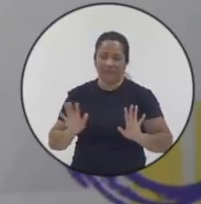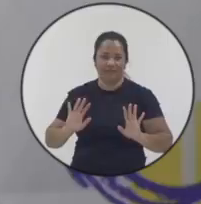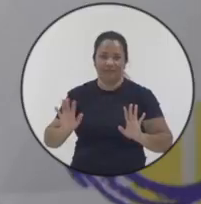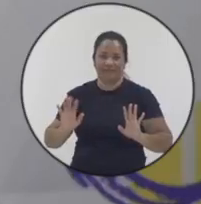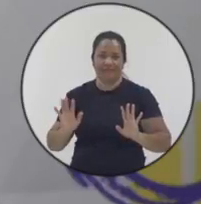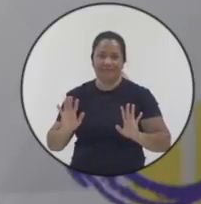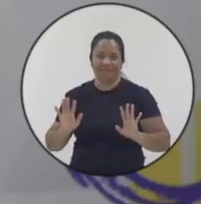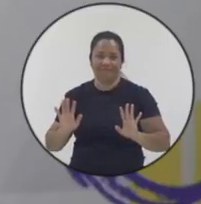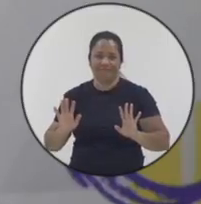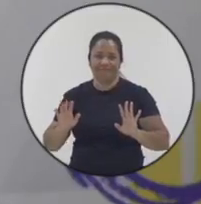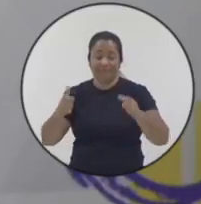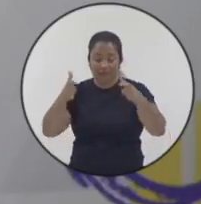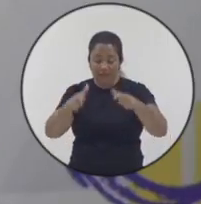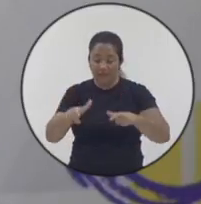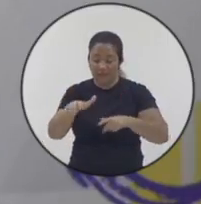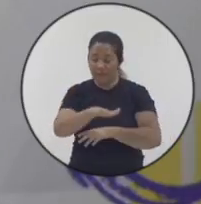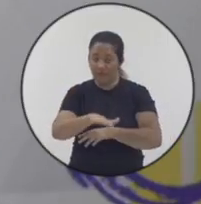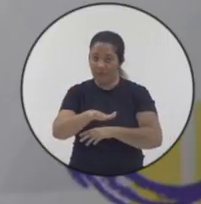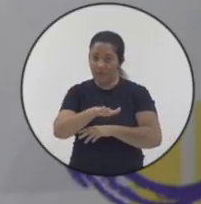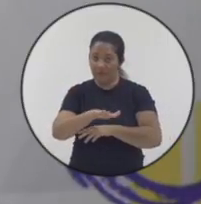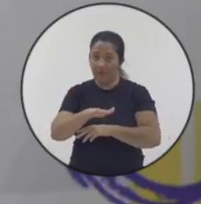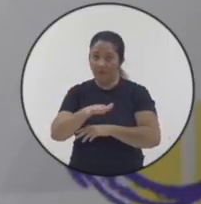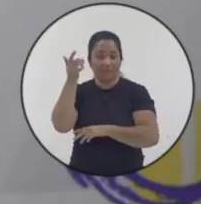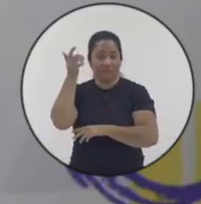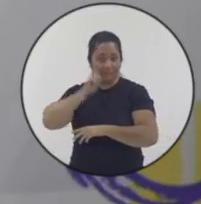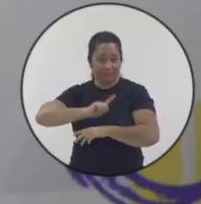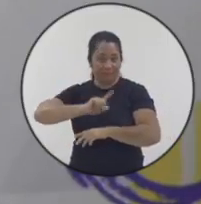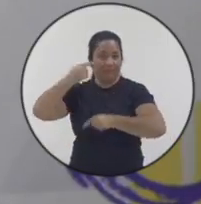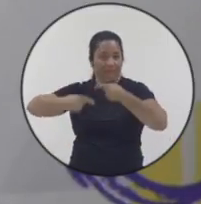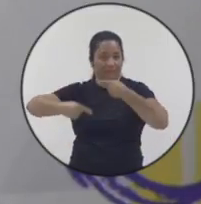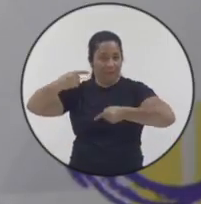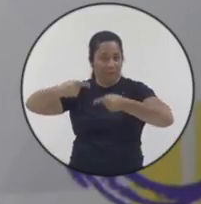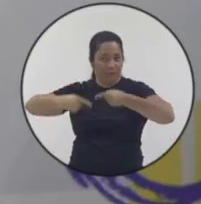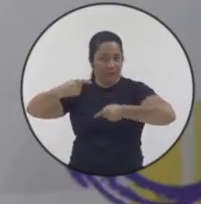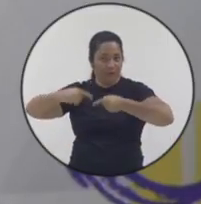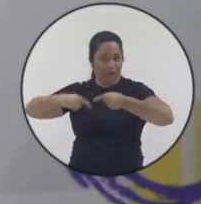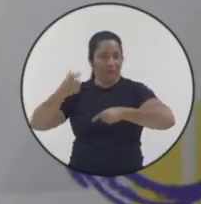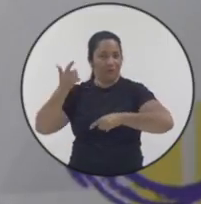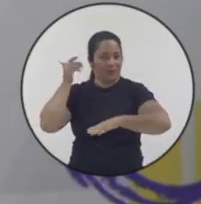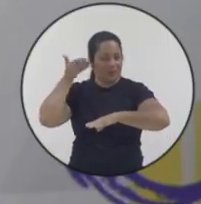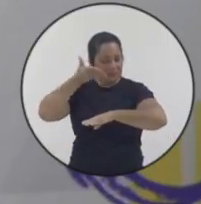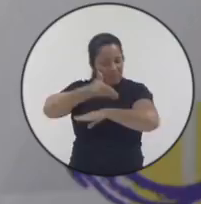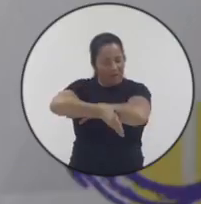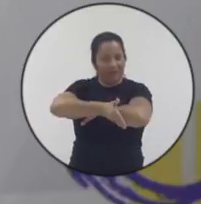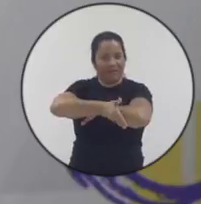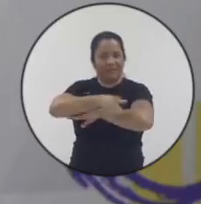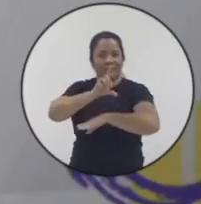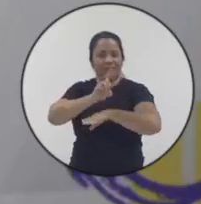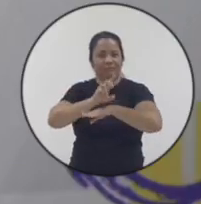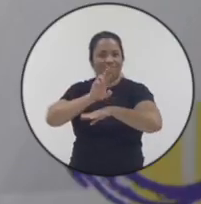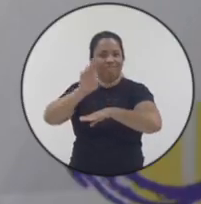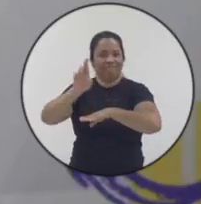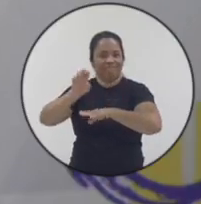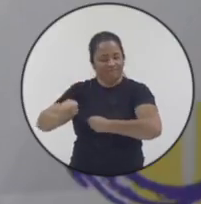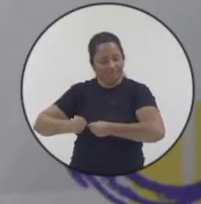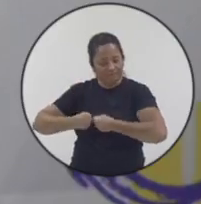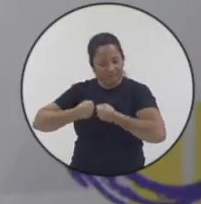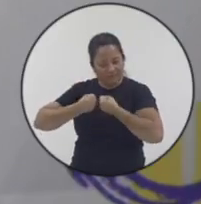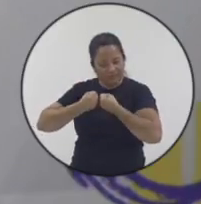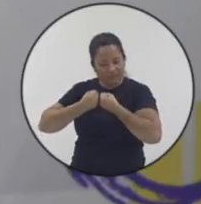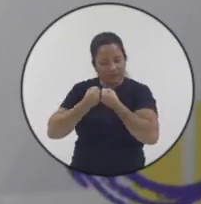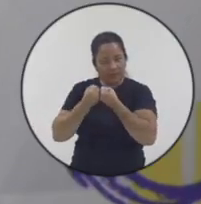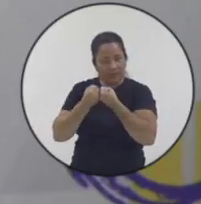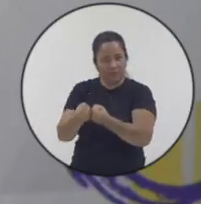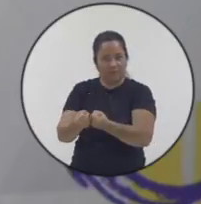Não. É um lugar que a gente consegue ocupar hoje, a gente consegue estar num doutorado, a gente consegue estar numa pós-graduação à custa de muito sangue. Sangue